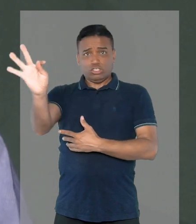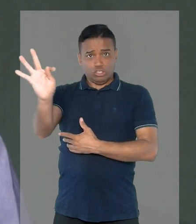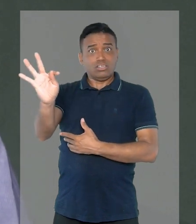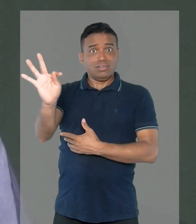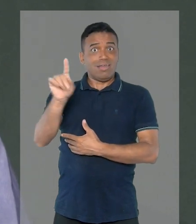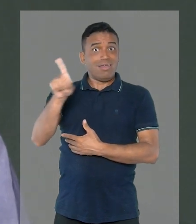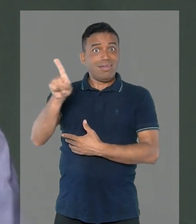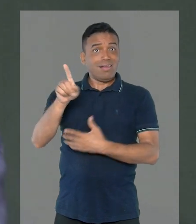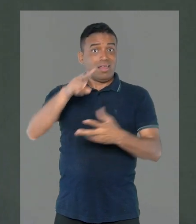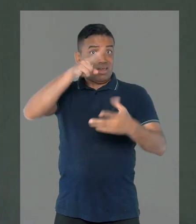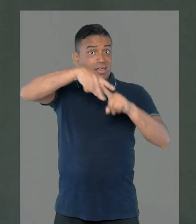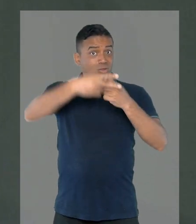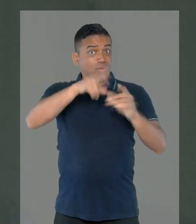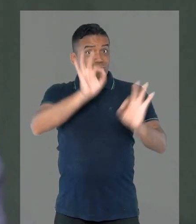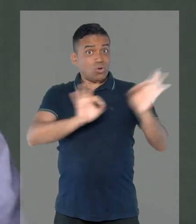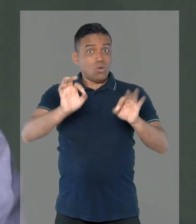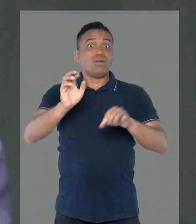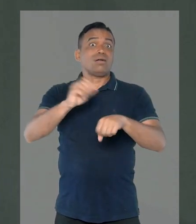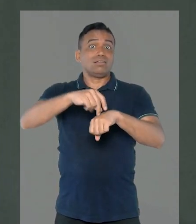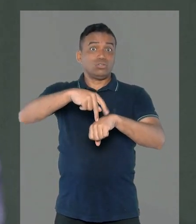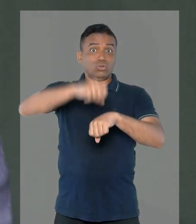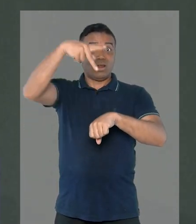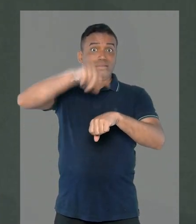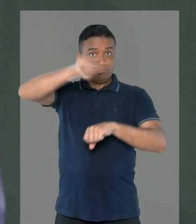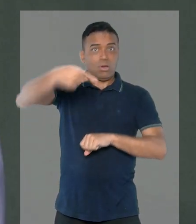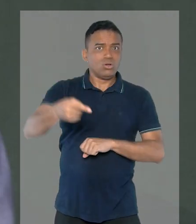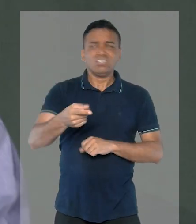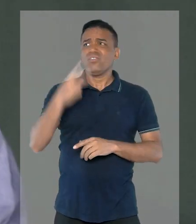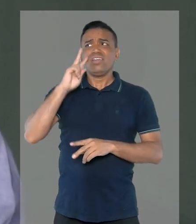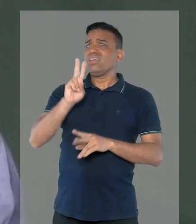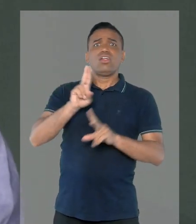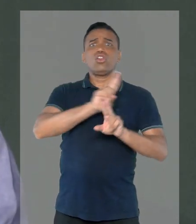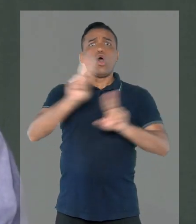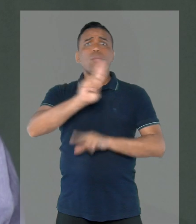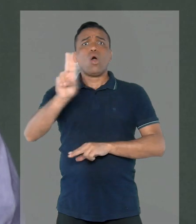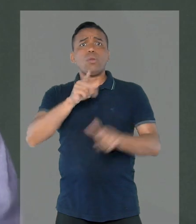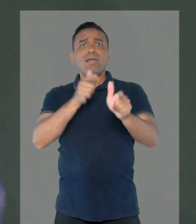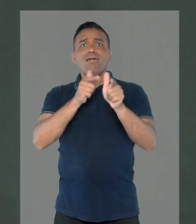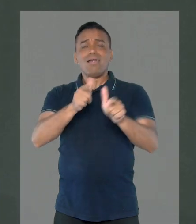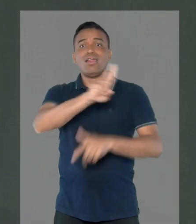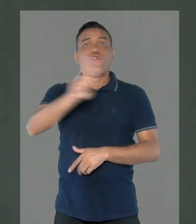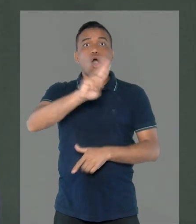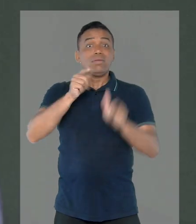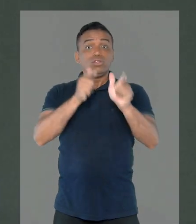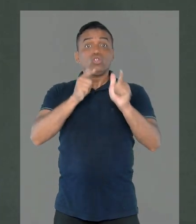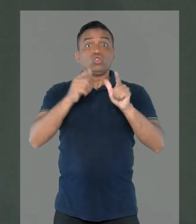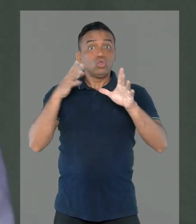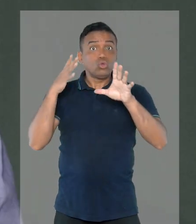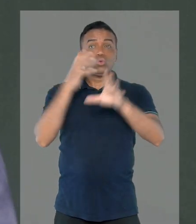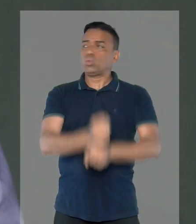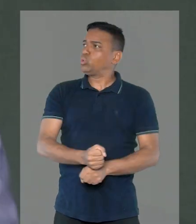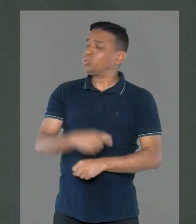pós-doc, e o Wilbert falou assim, tem muito epíteto, assim, eu não tinha percebido que tinha, sabe? Então, esses nomes todos,